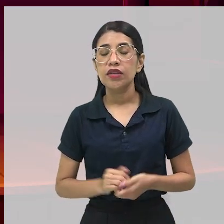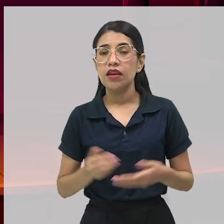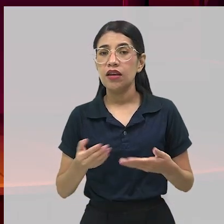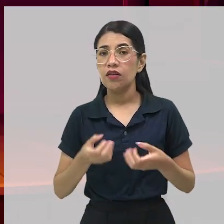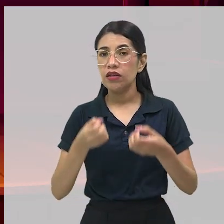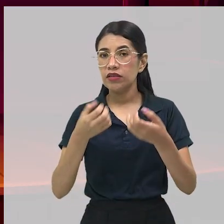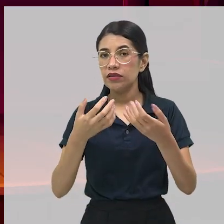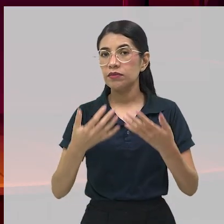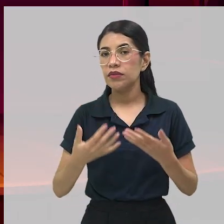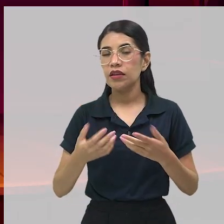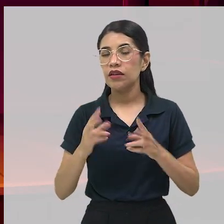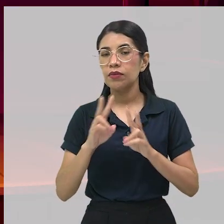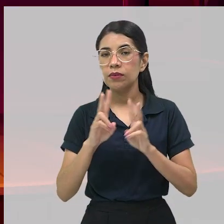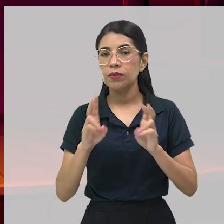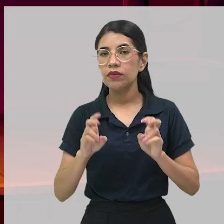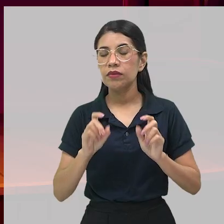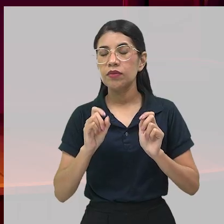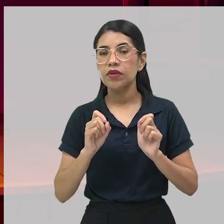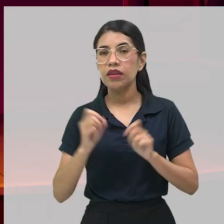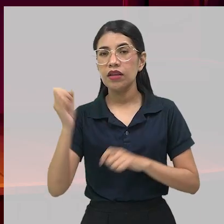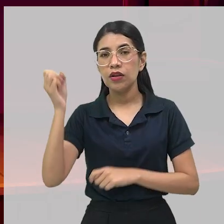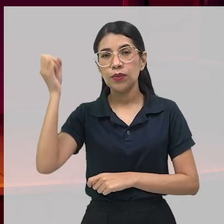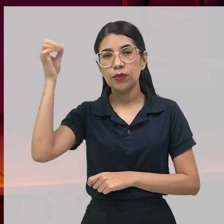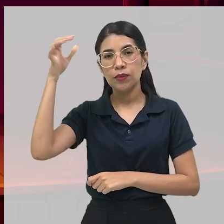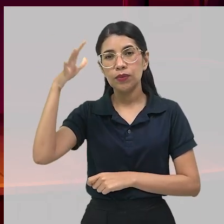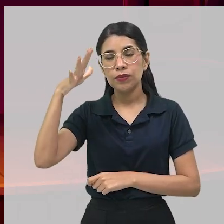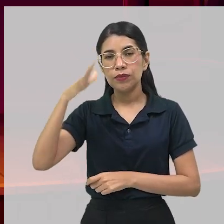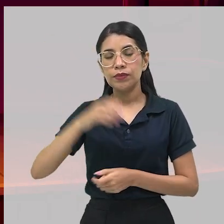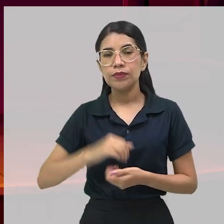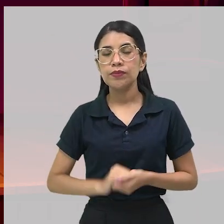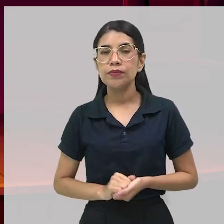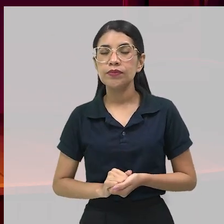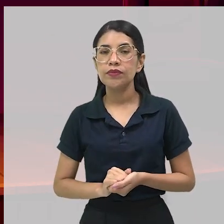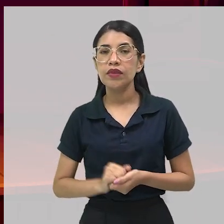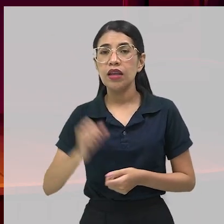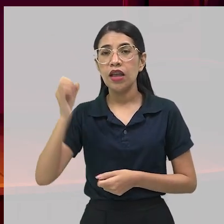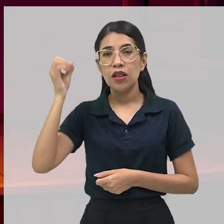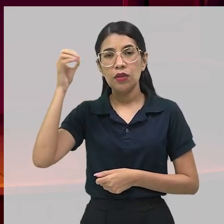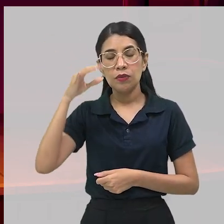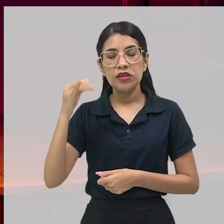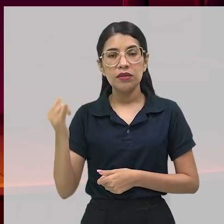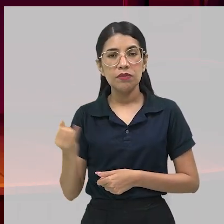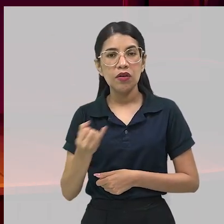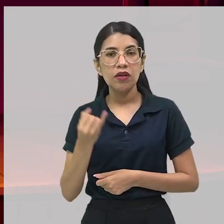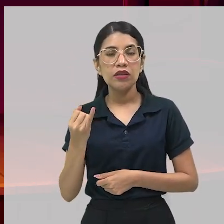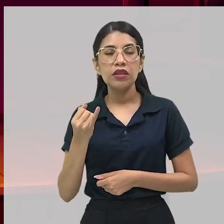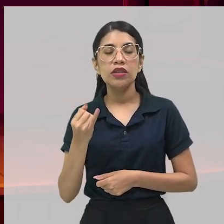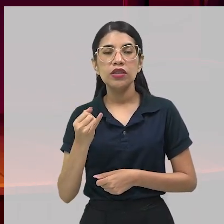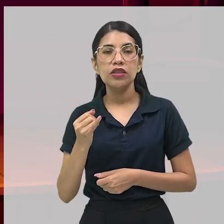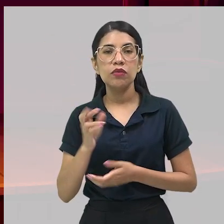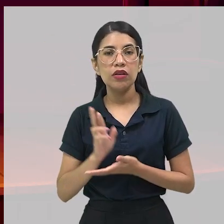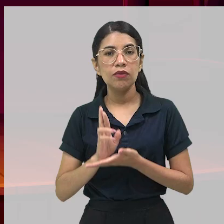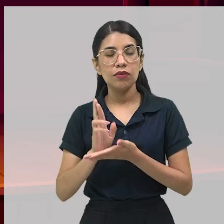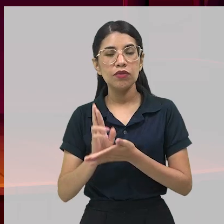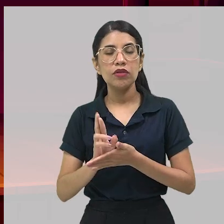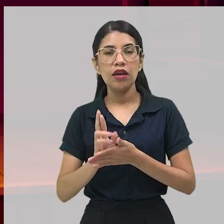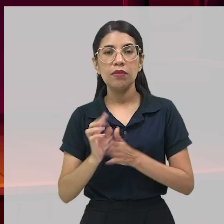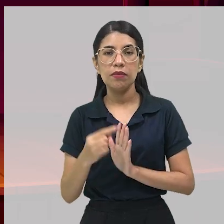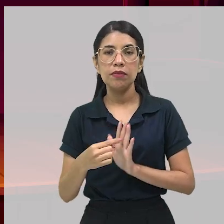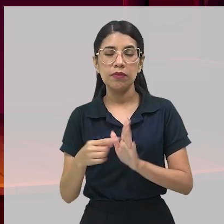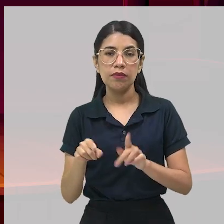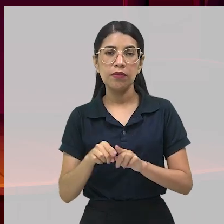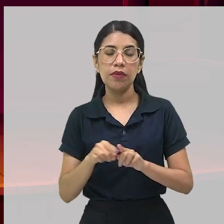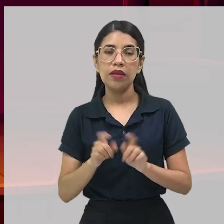Vamos falar da iluminação. A iluminação é um poderoso recurso do espetáculo.